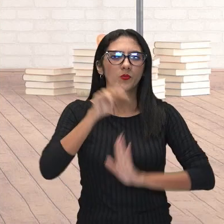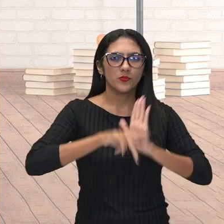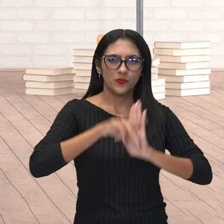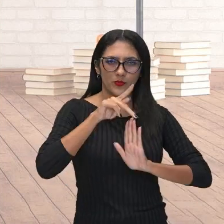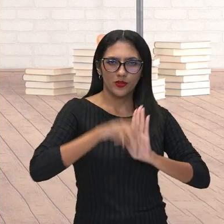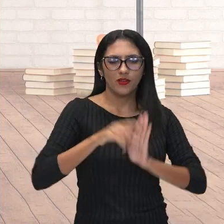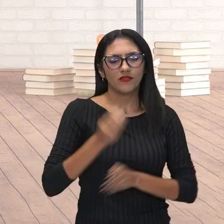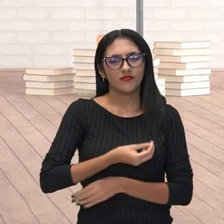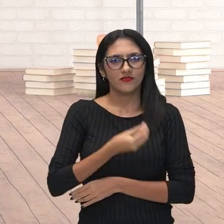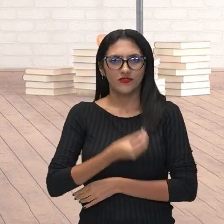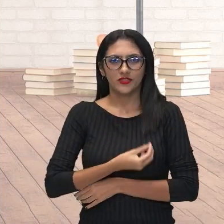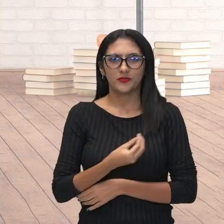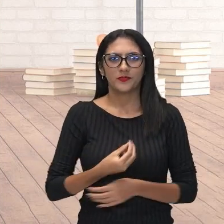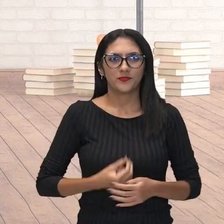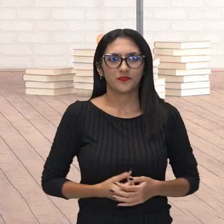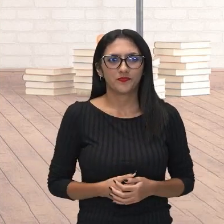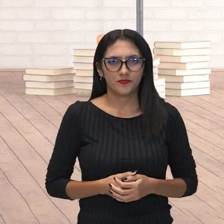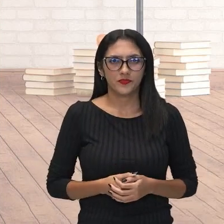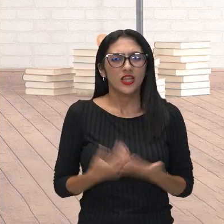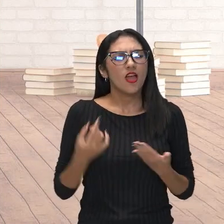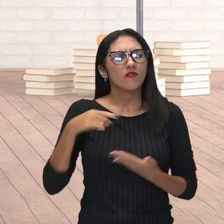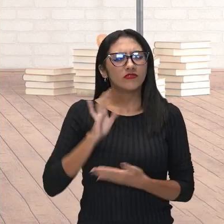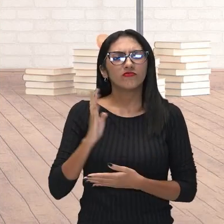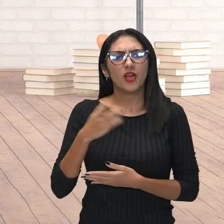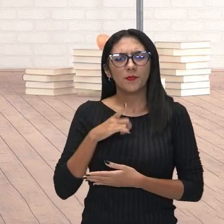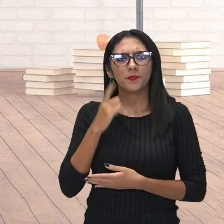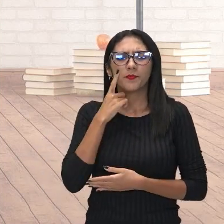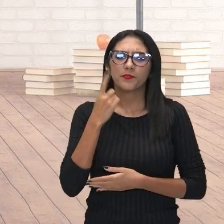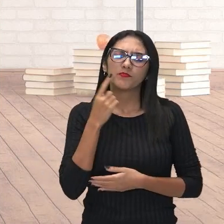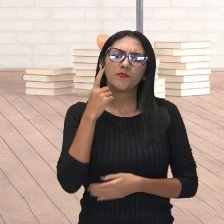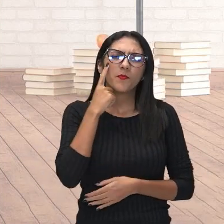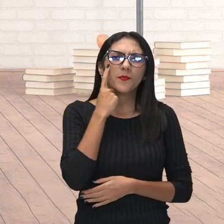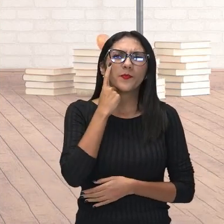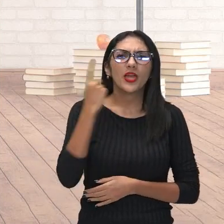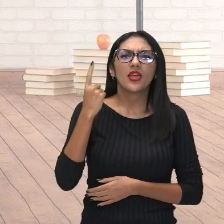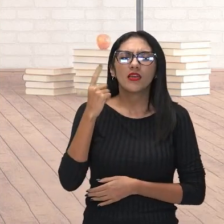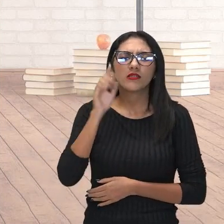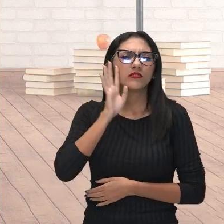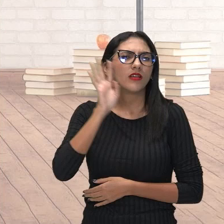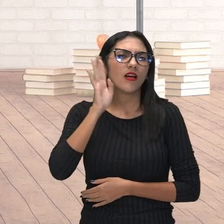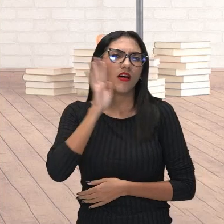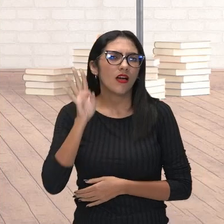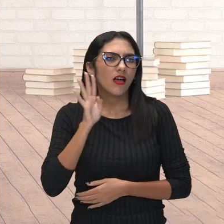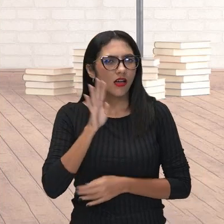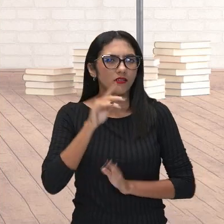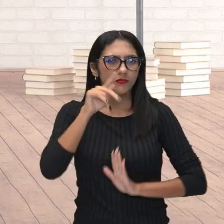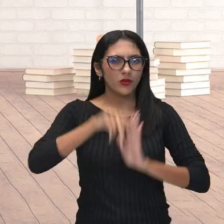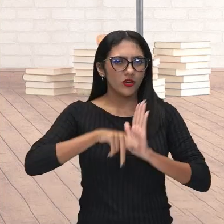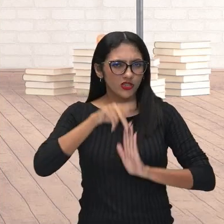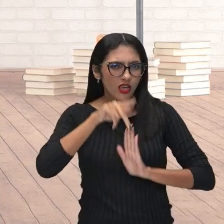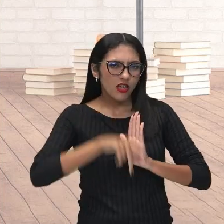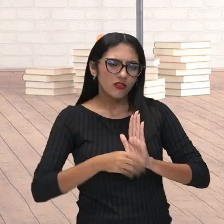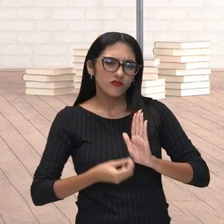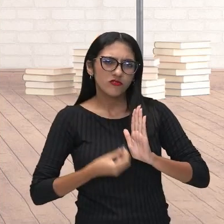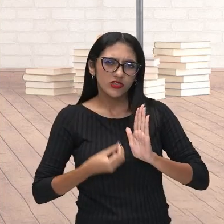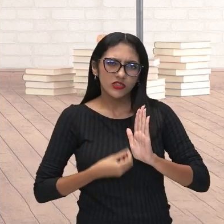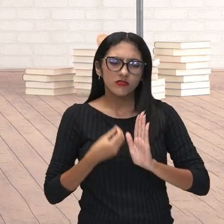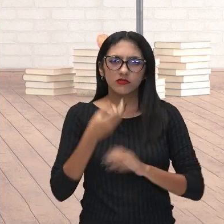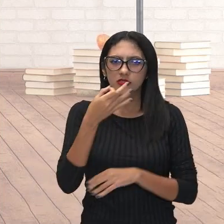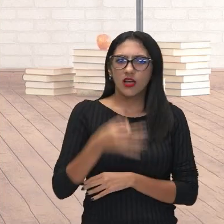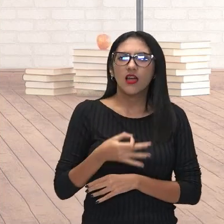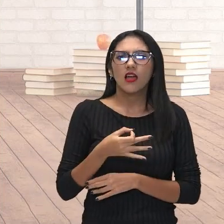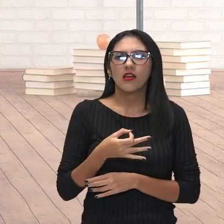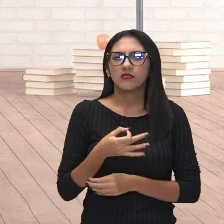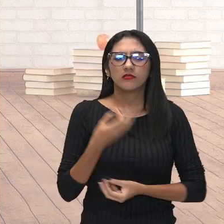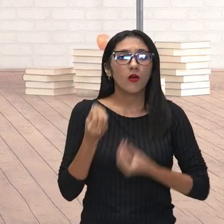vida? E aí, vocês já pararam realmente para pensar no projeto de vida? Na amplitude